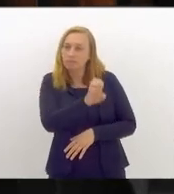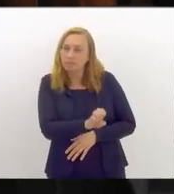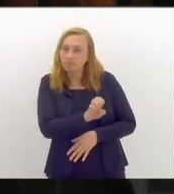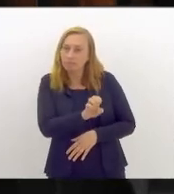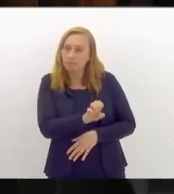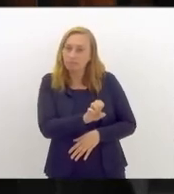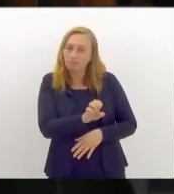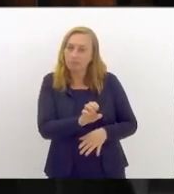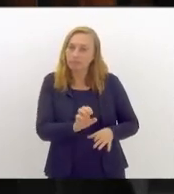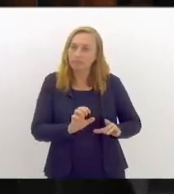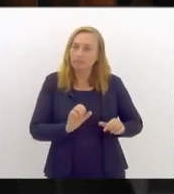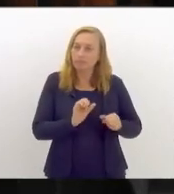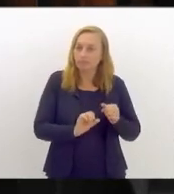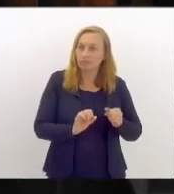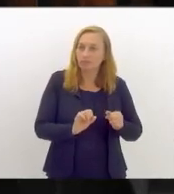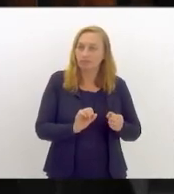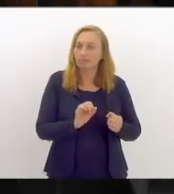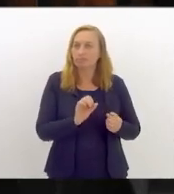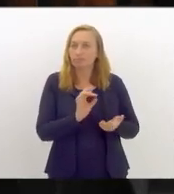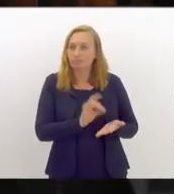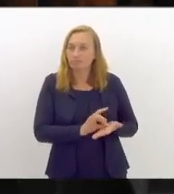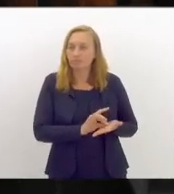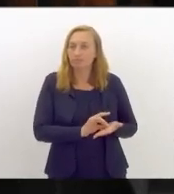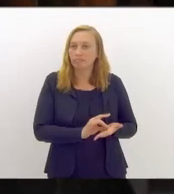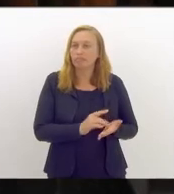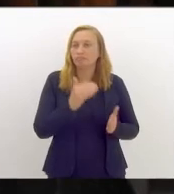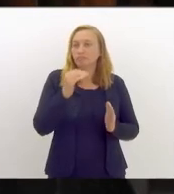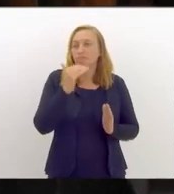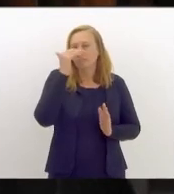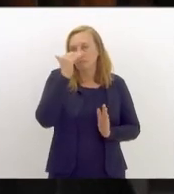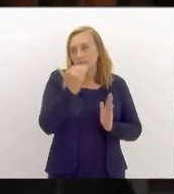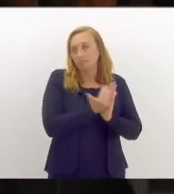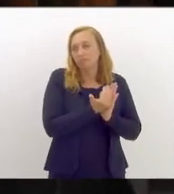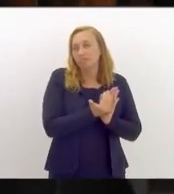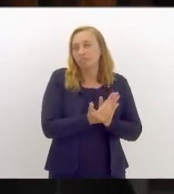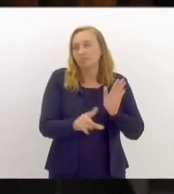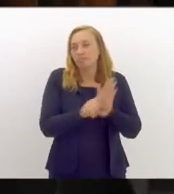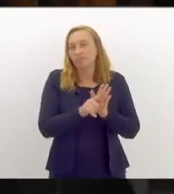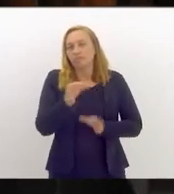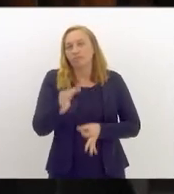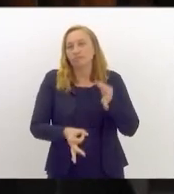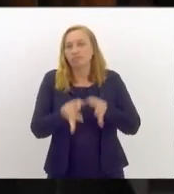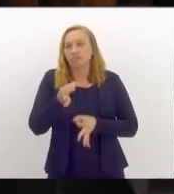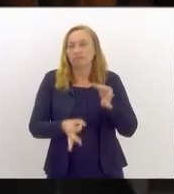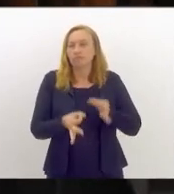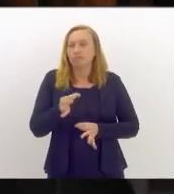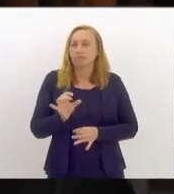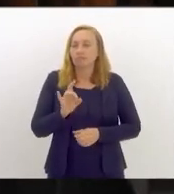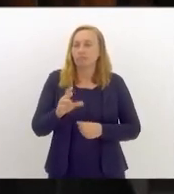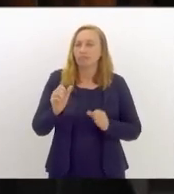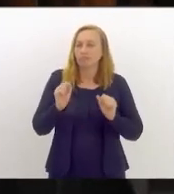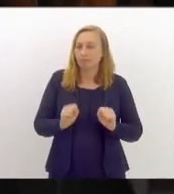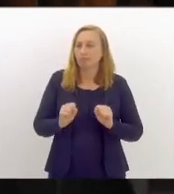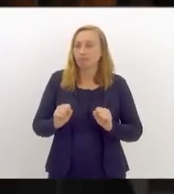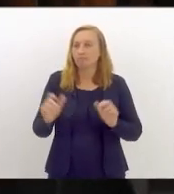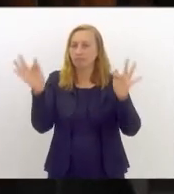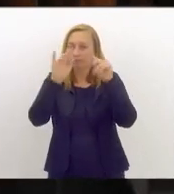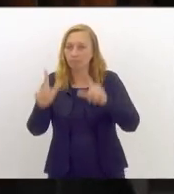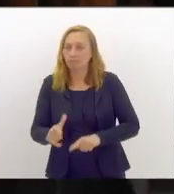se realiza plenamente encontrando no fiel cumprimento das leis a justiça pois só podemos ser felizes